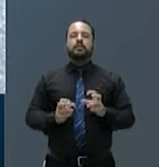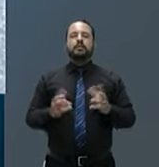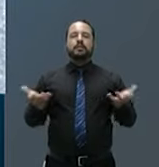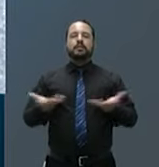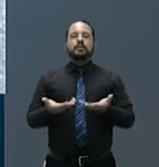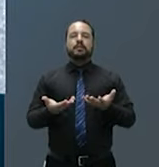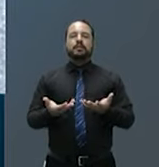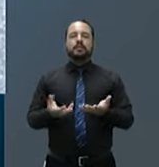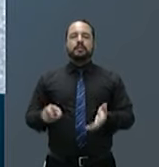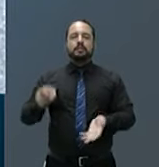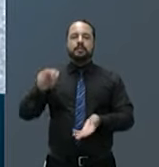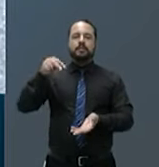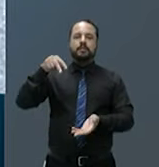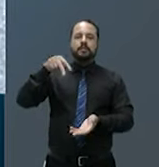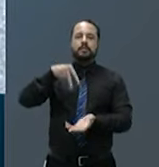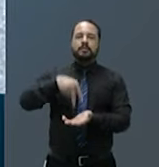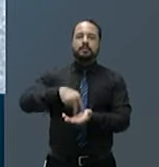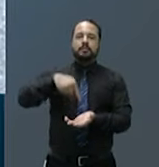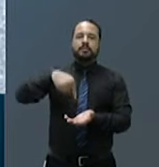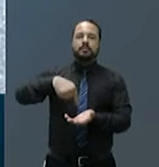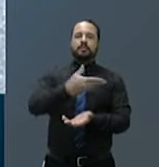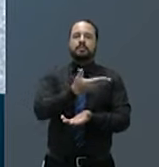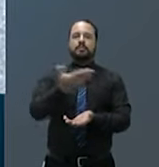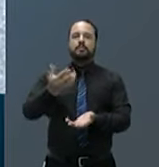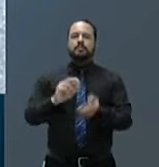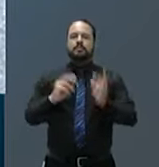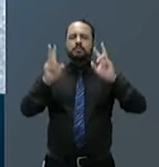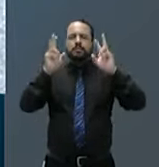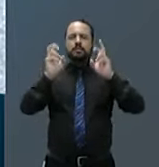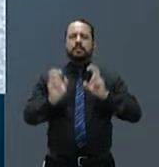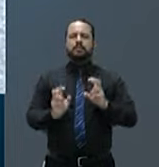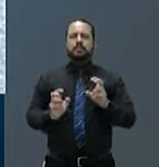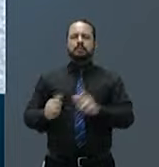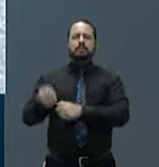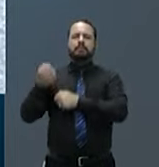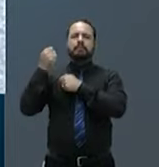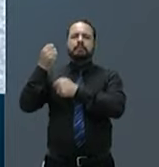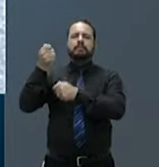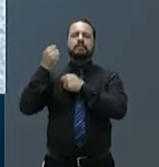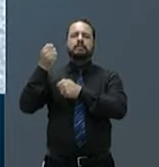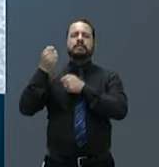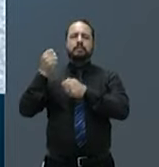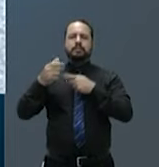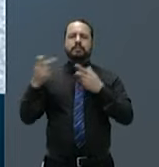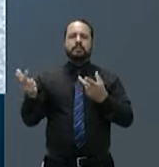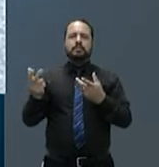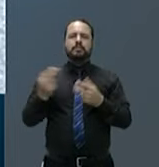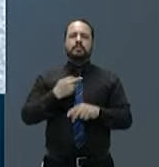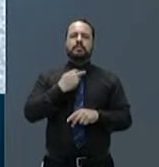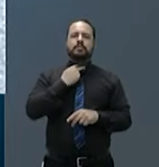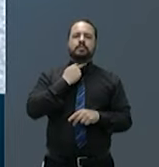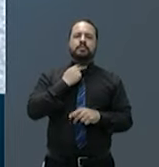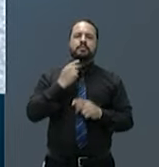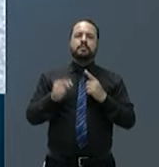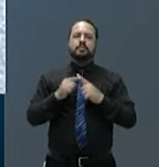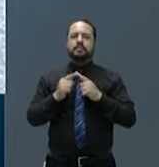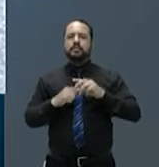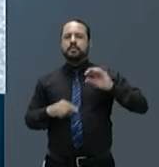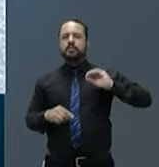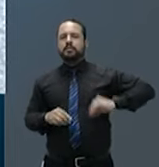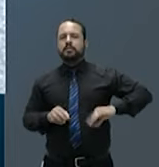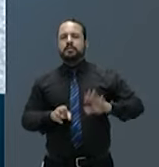posição sobre o tema no sentido que as manifestações naquele momento seriam impróprias em razão da concessão de aumentos